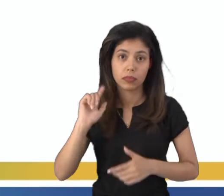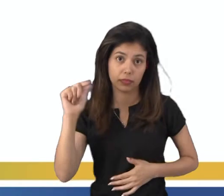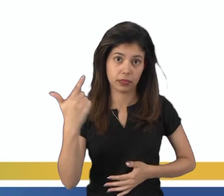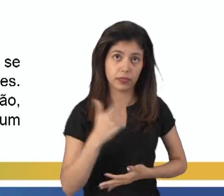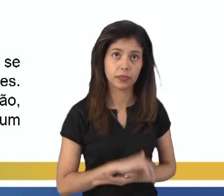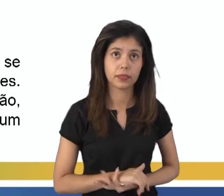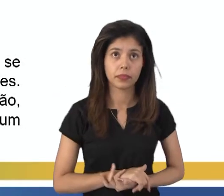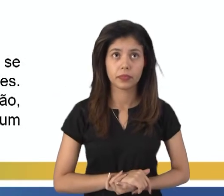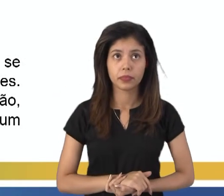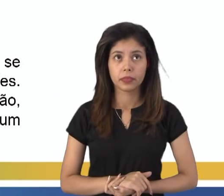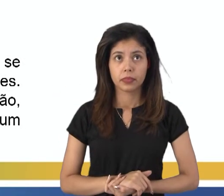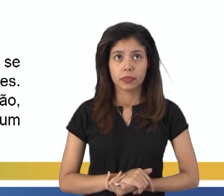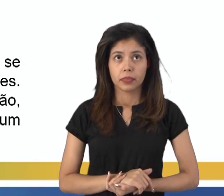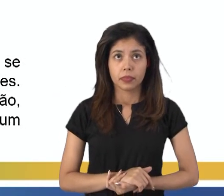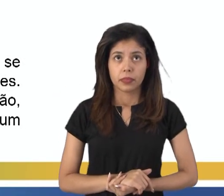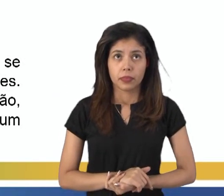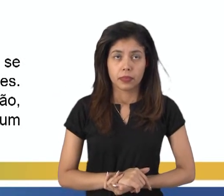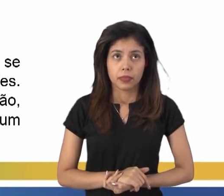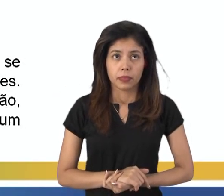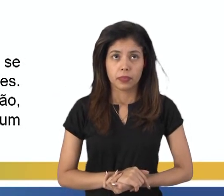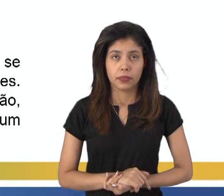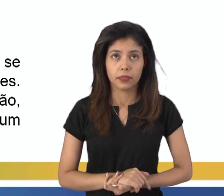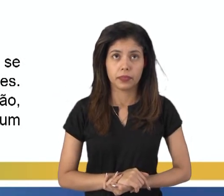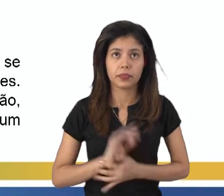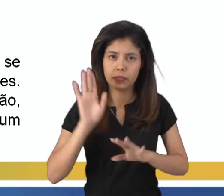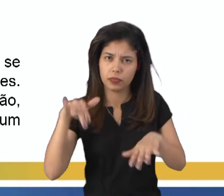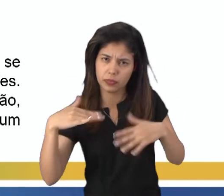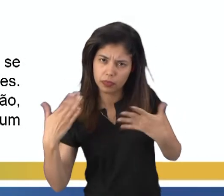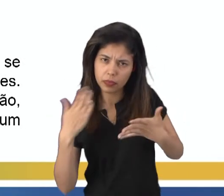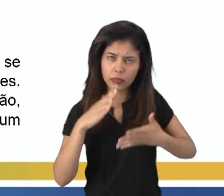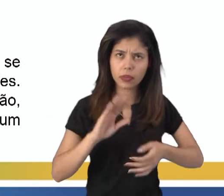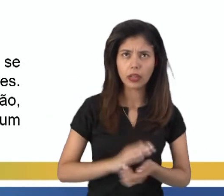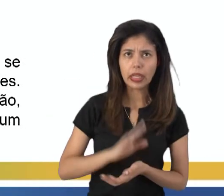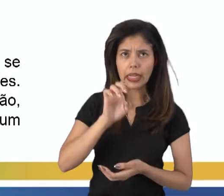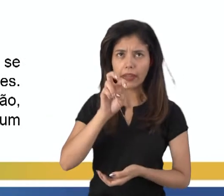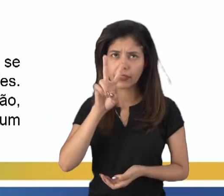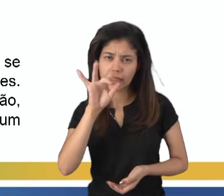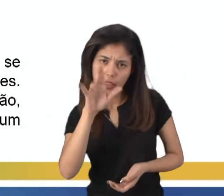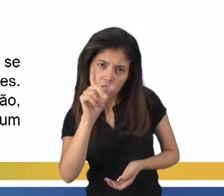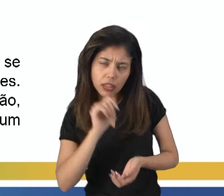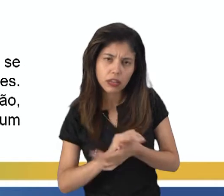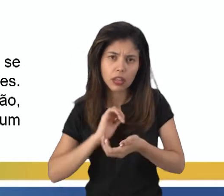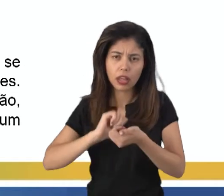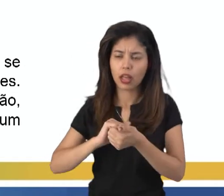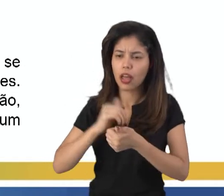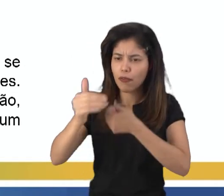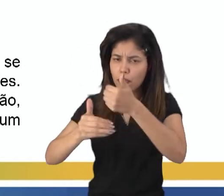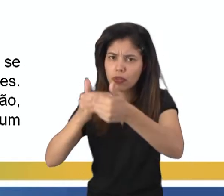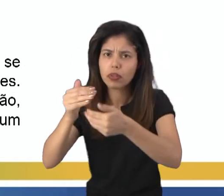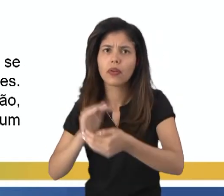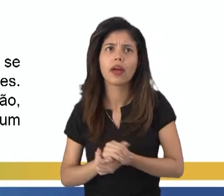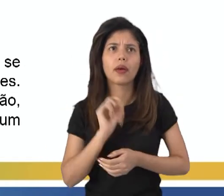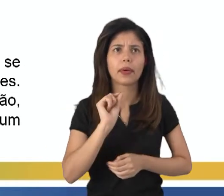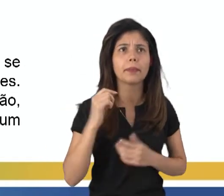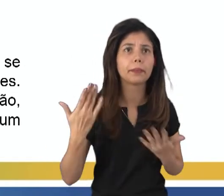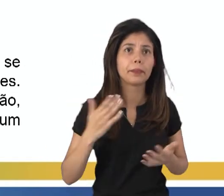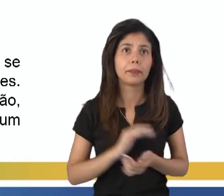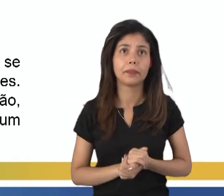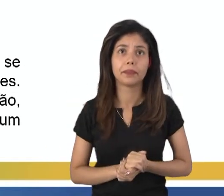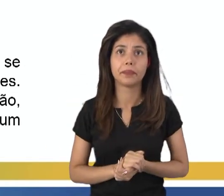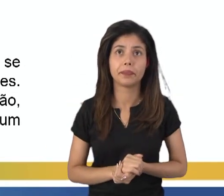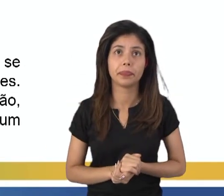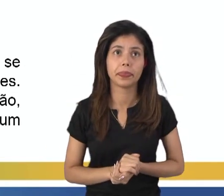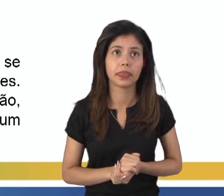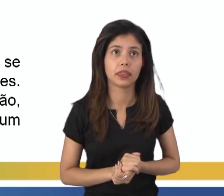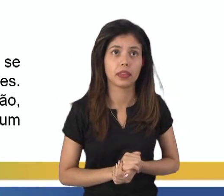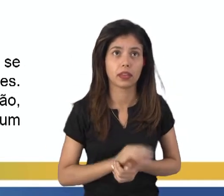outras. E aqui, quais são as evidências da evolução afinal? As principais evidências da evolução que a gente tem